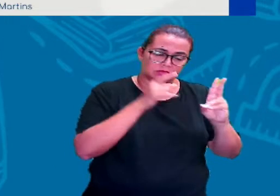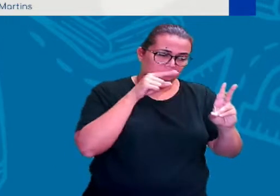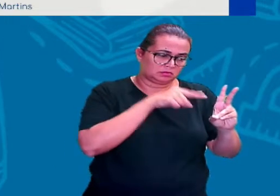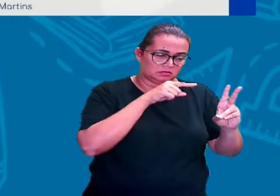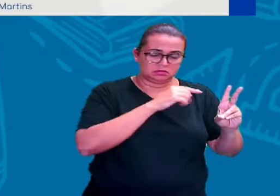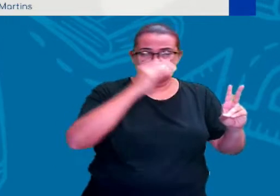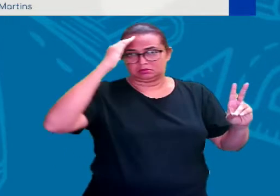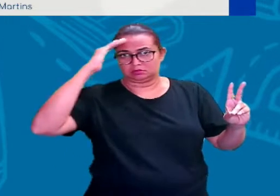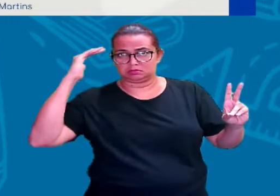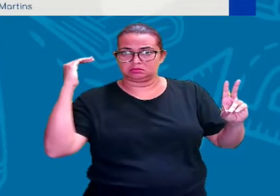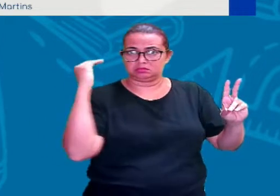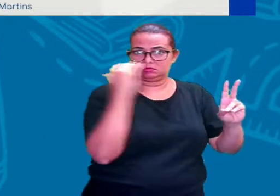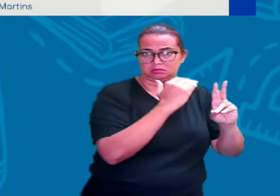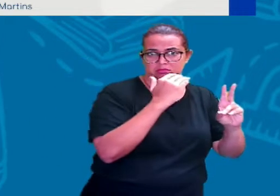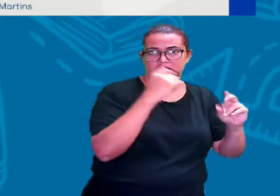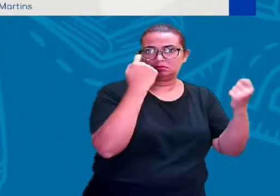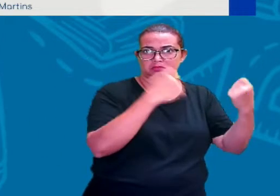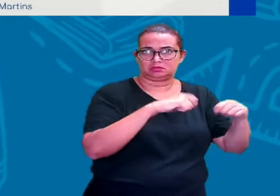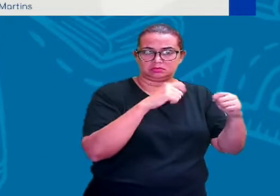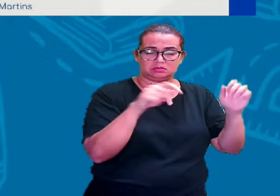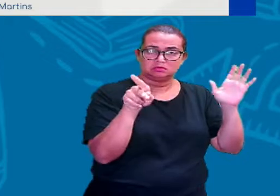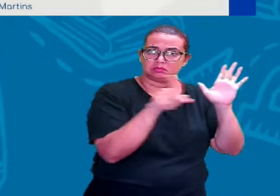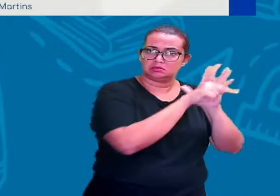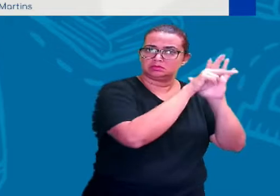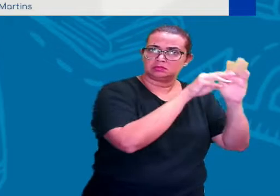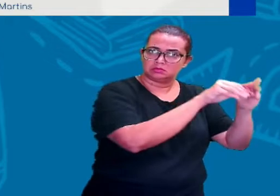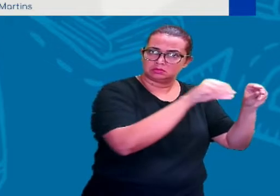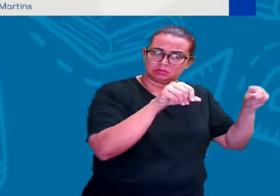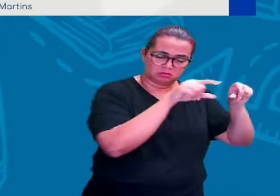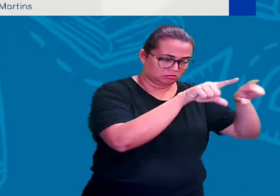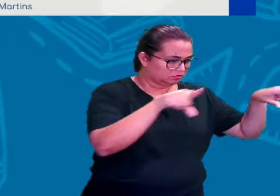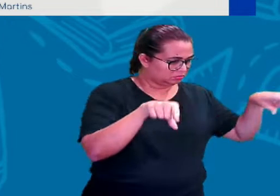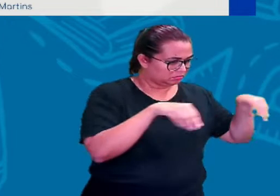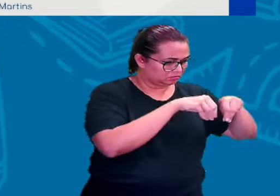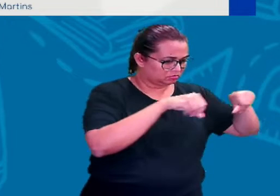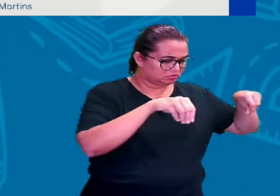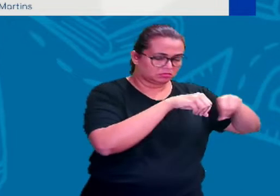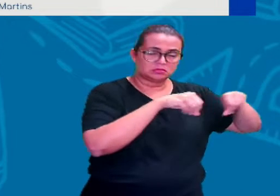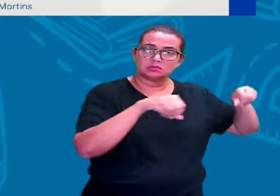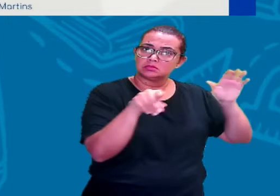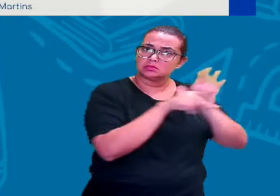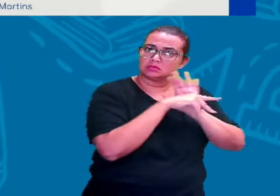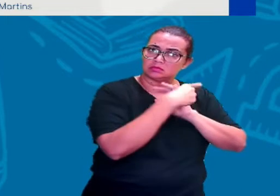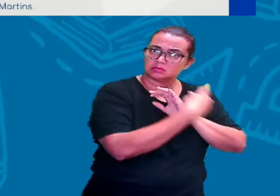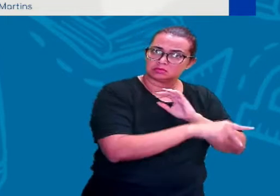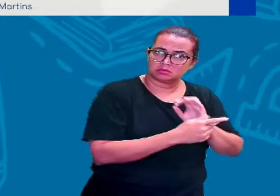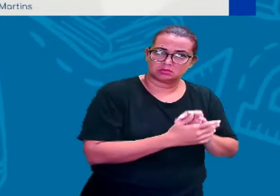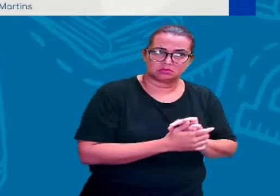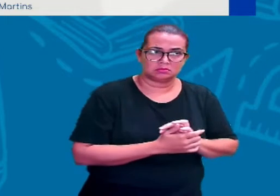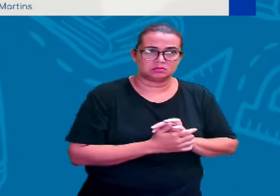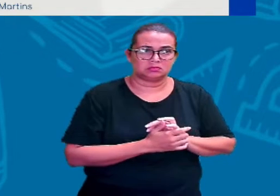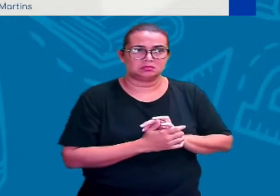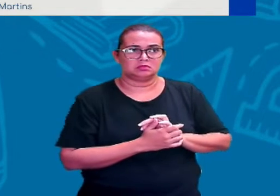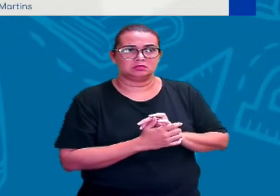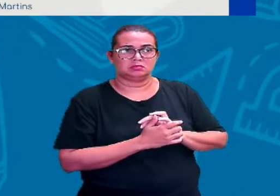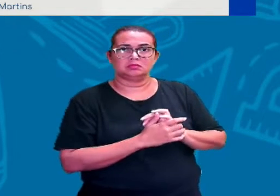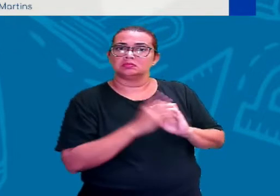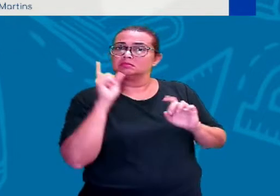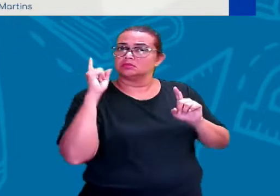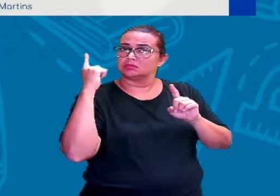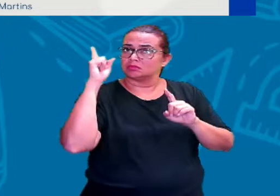o reconhecimento de suas terras. Porque, além da gente estar os beneficiando o que lhes é de direito,